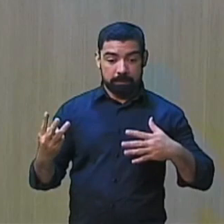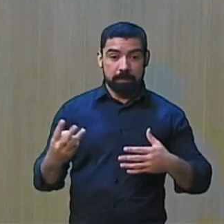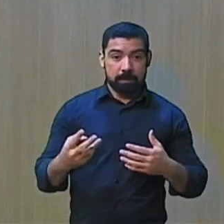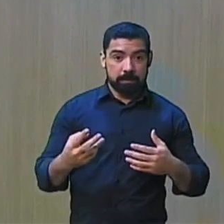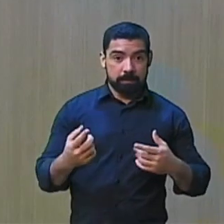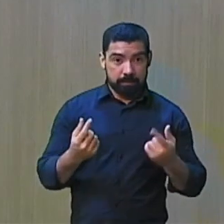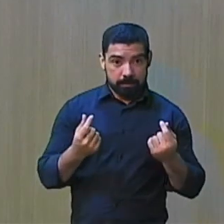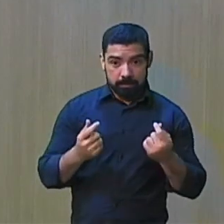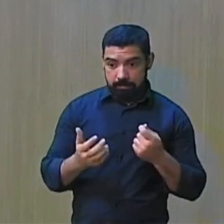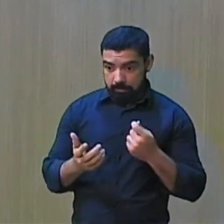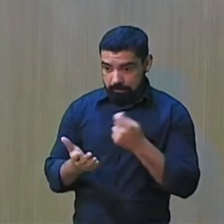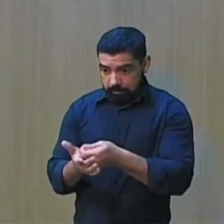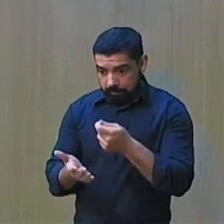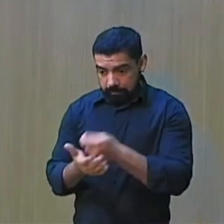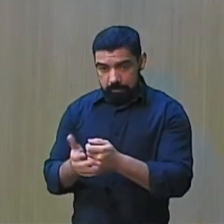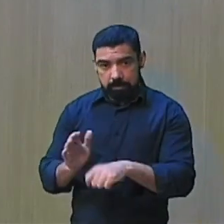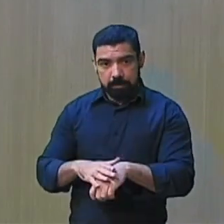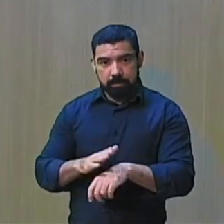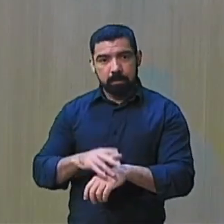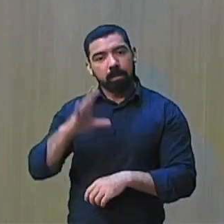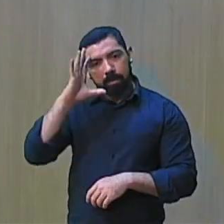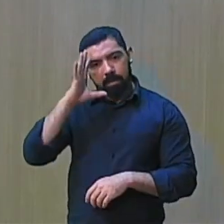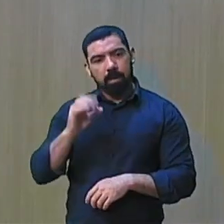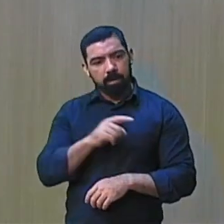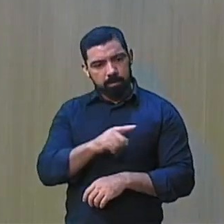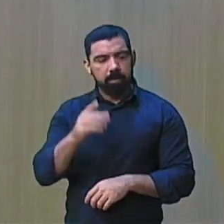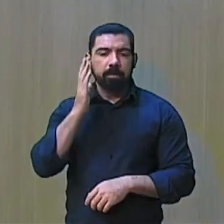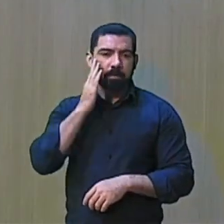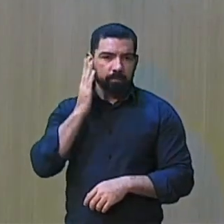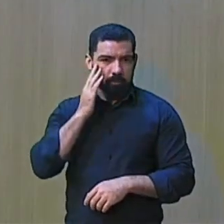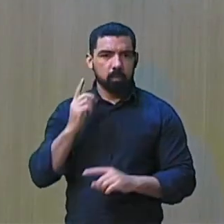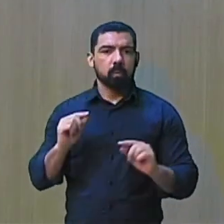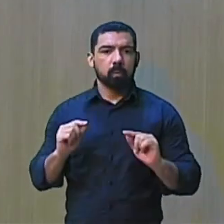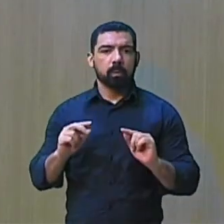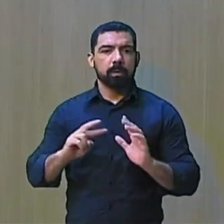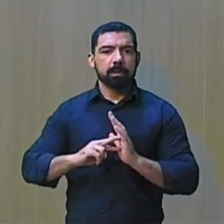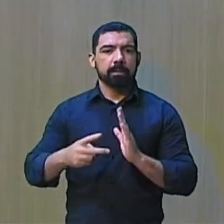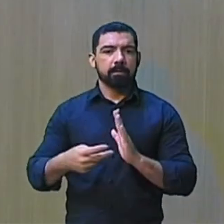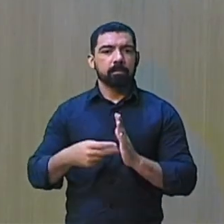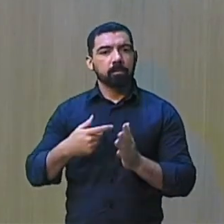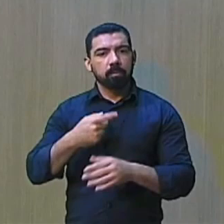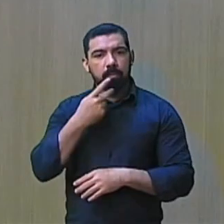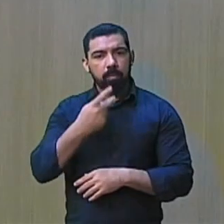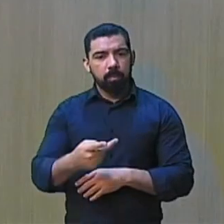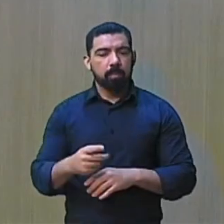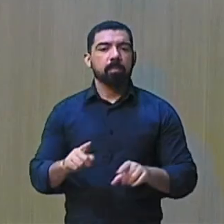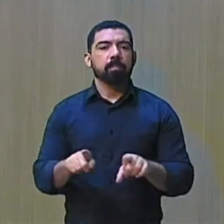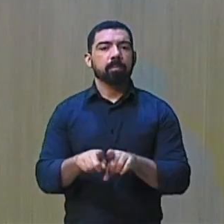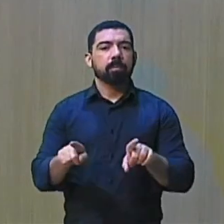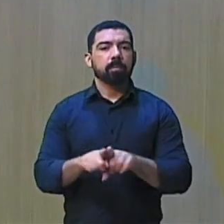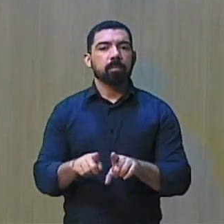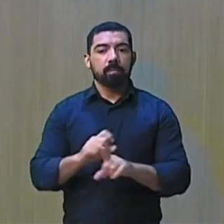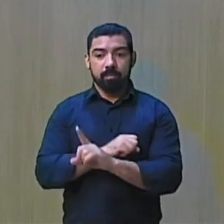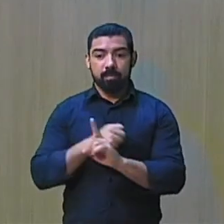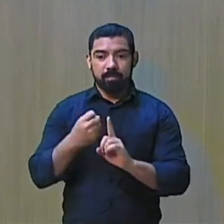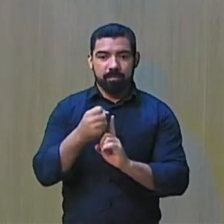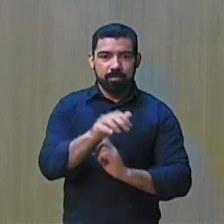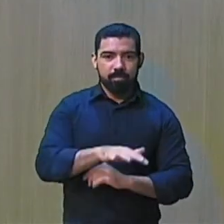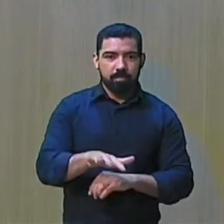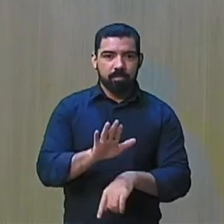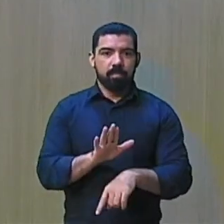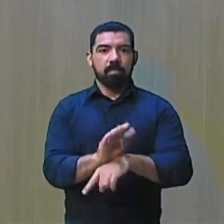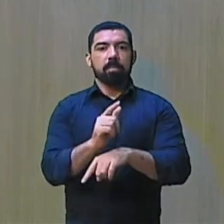seus filhos de ônibus compreende muito bem o que eu estou falando aqui e o alcance social